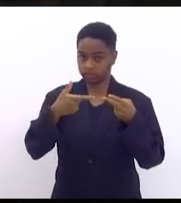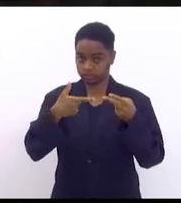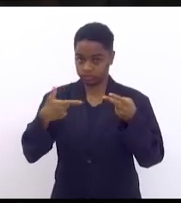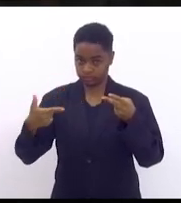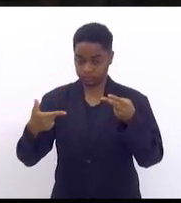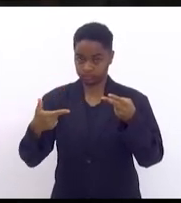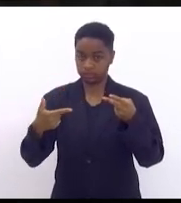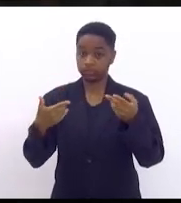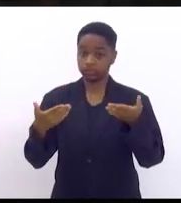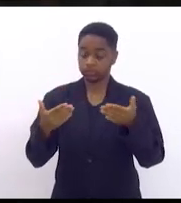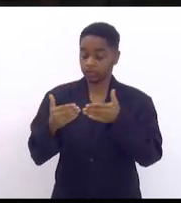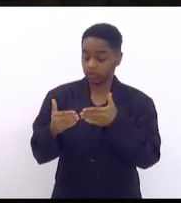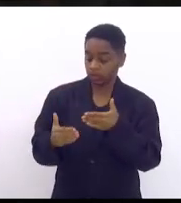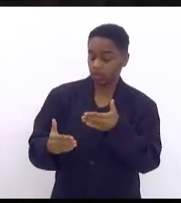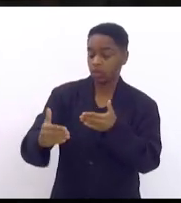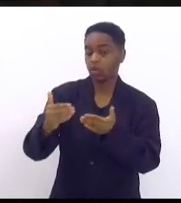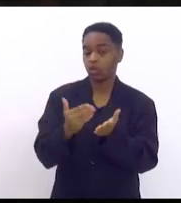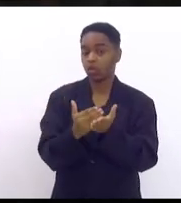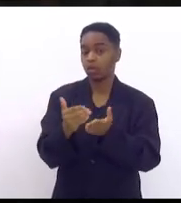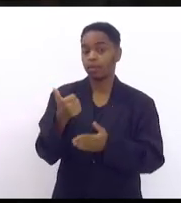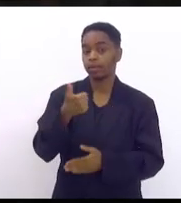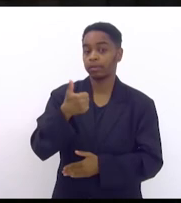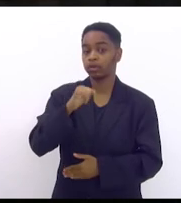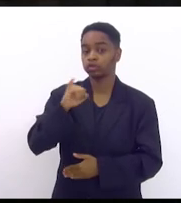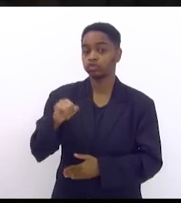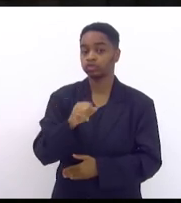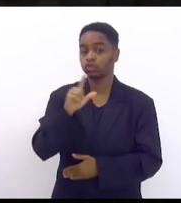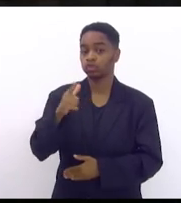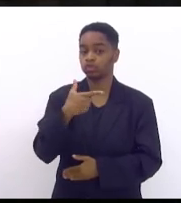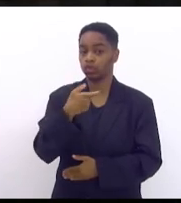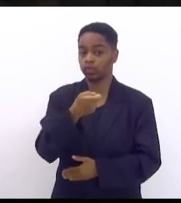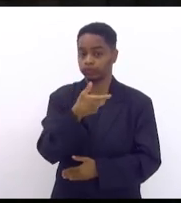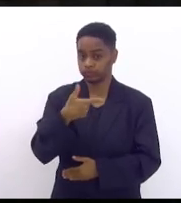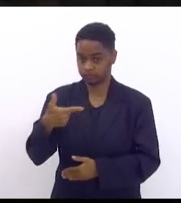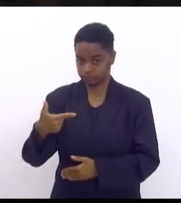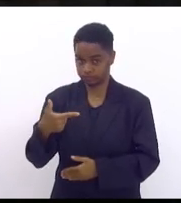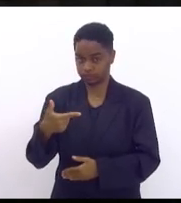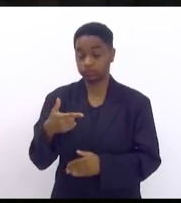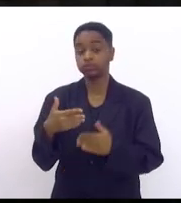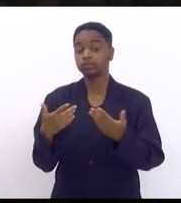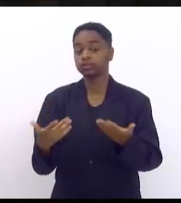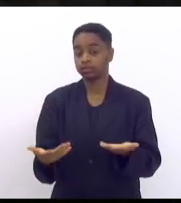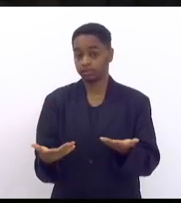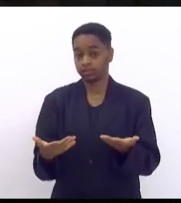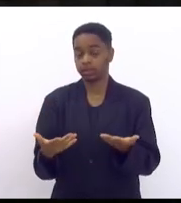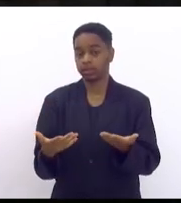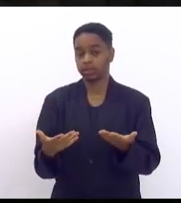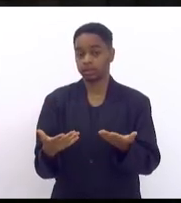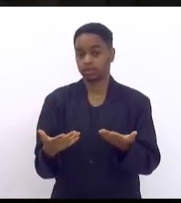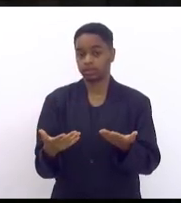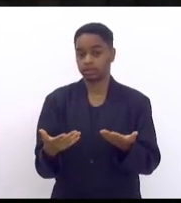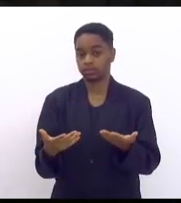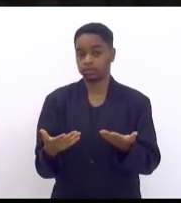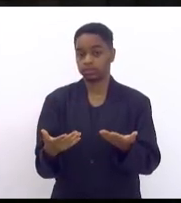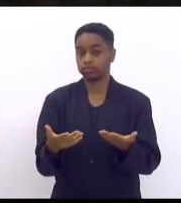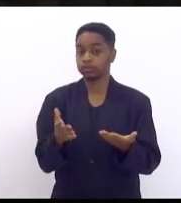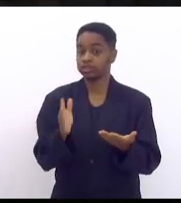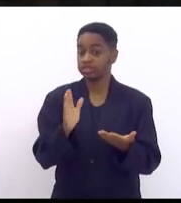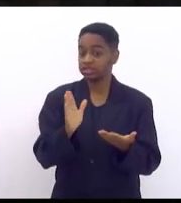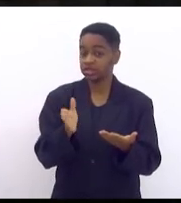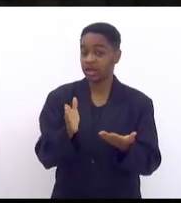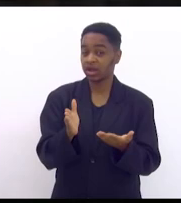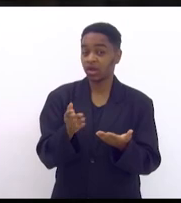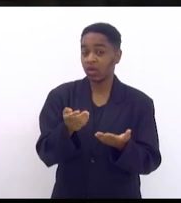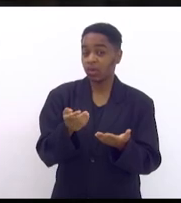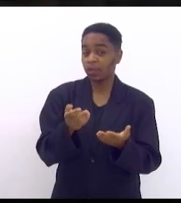a partir de 1º de julho de 2022. Isto é, já entrando o